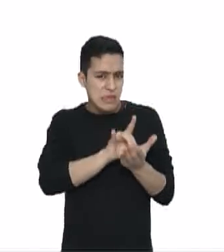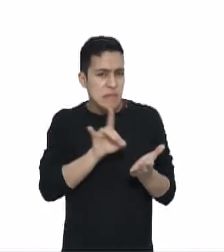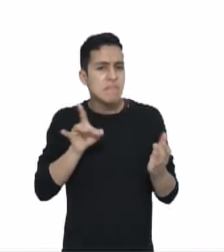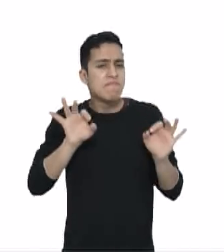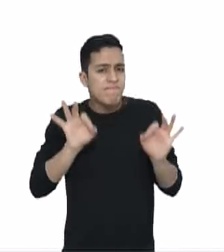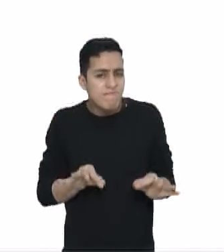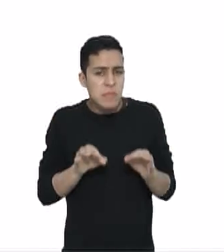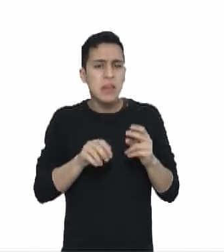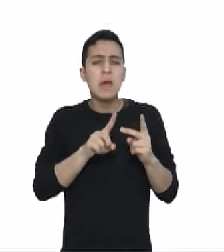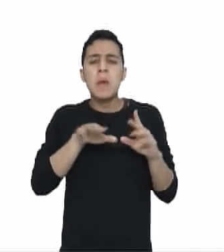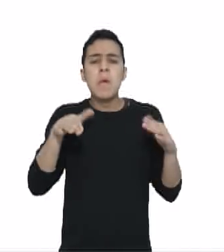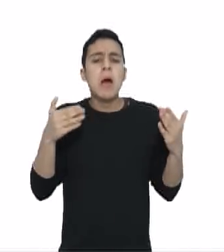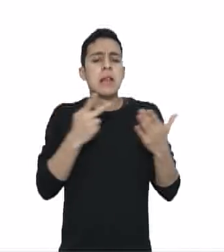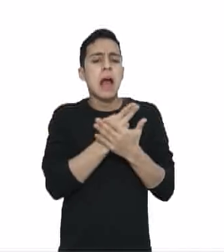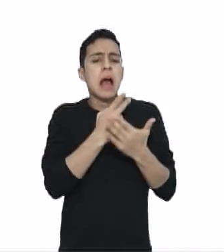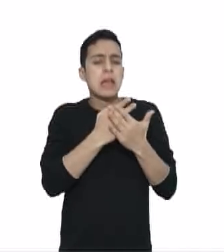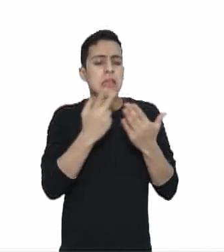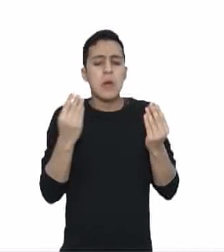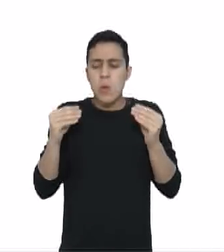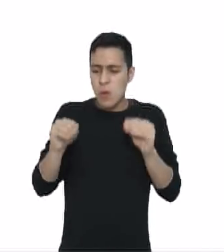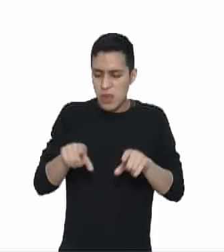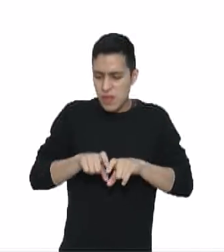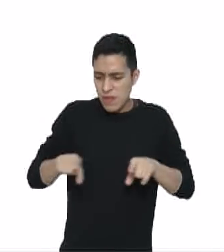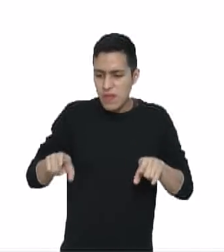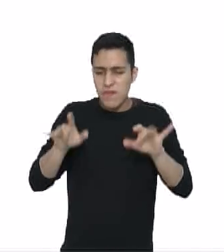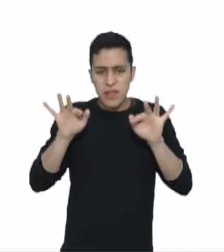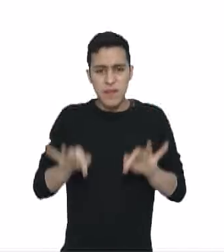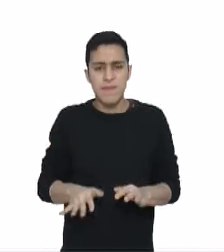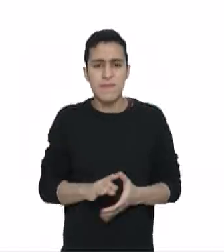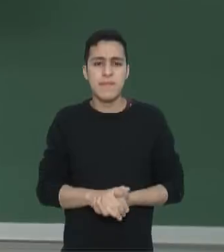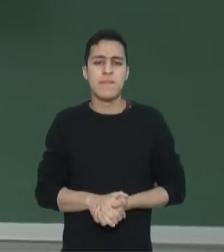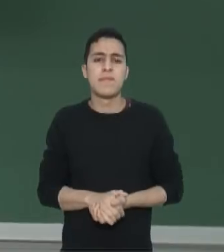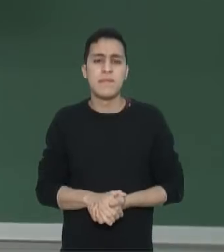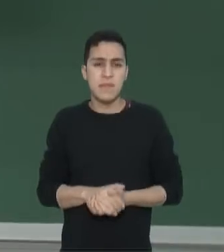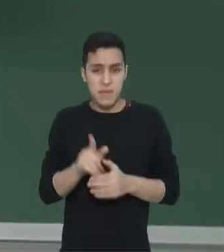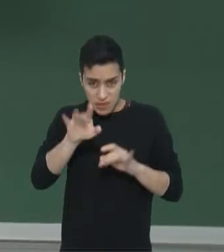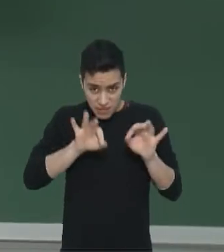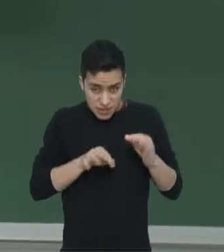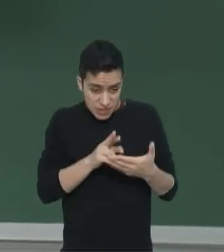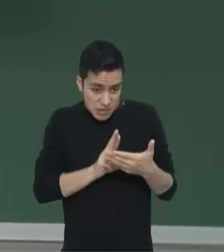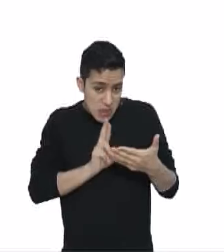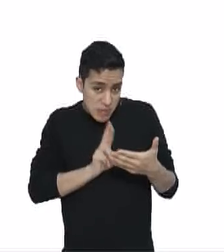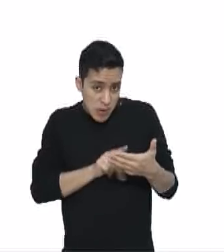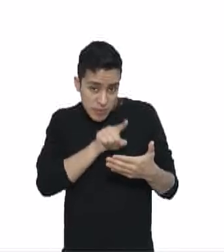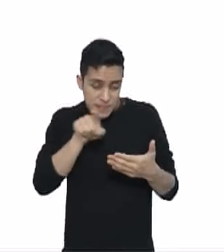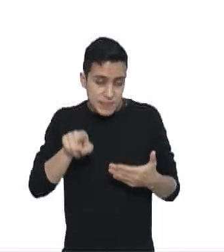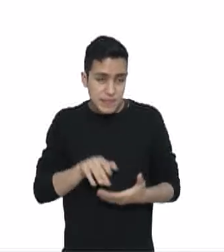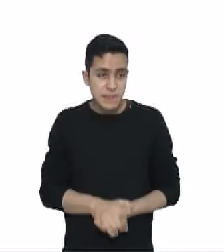B. Quais são os acontecimentos citados na parte final? Elabore sua resposta.